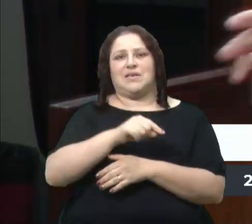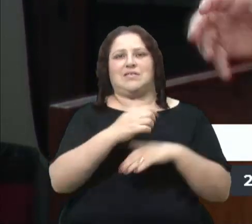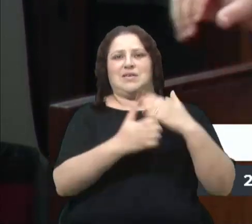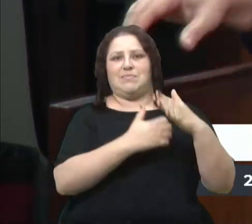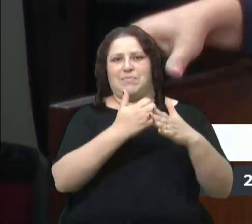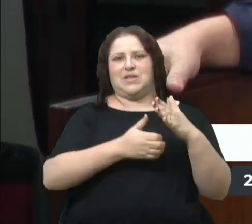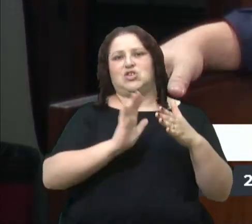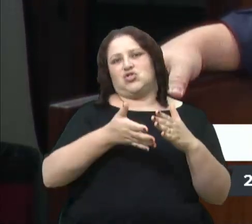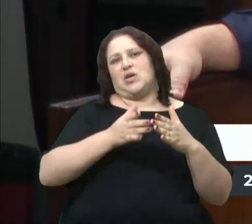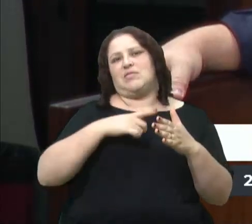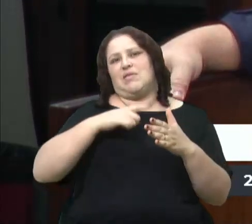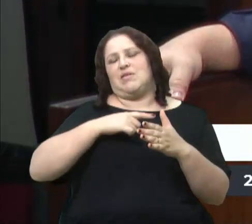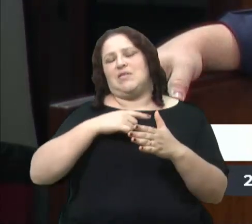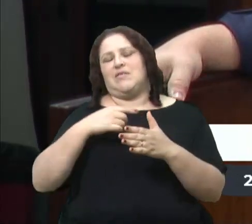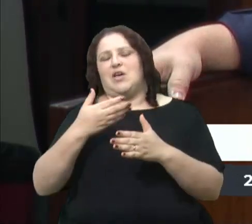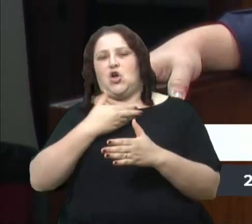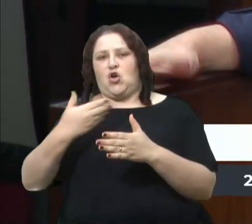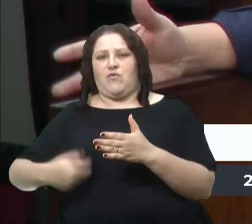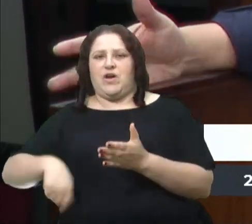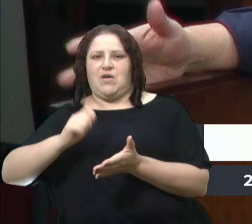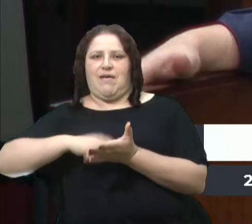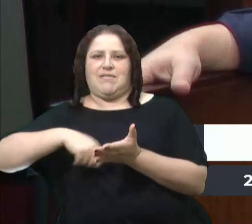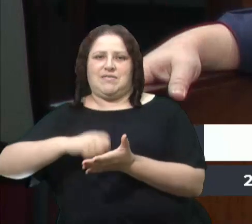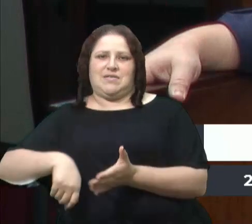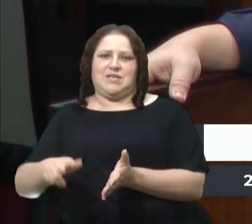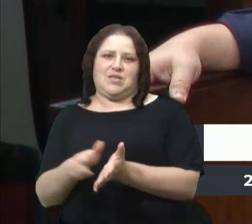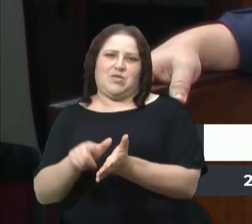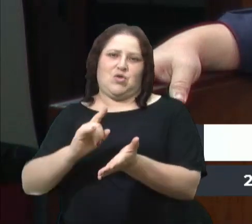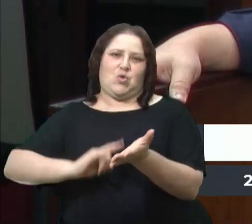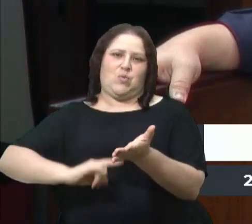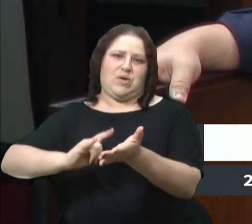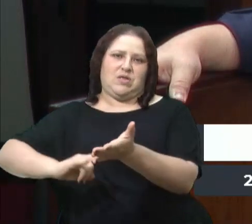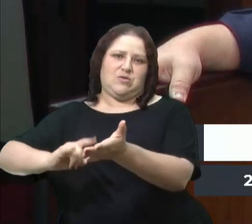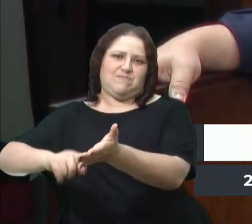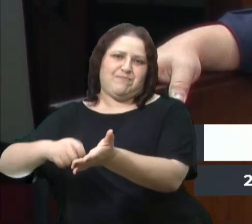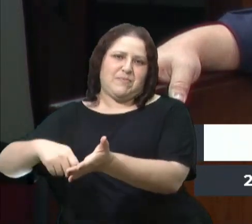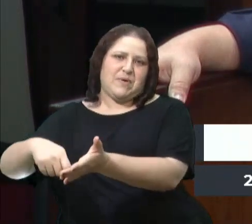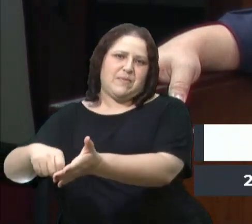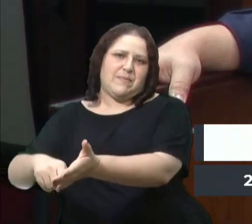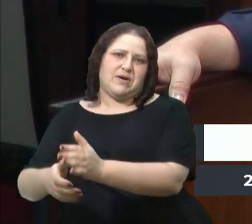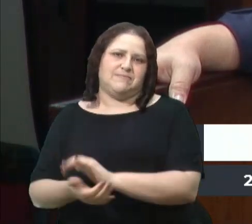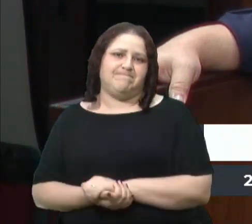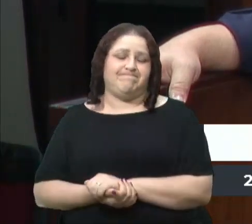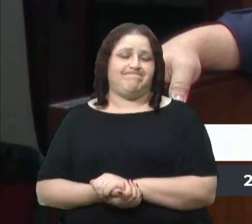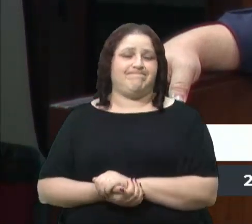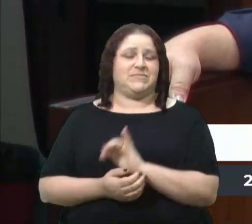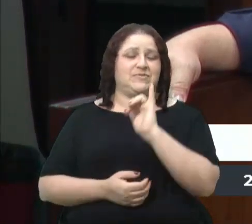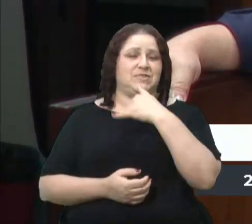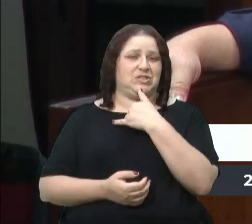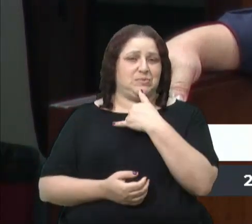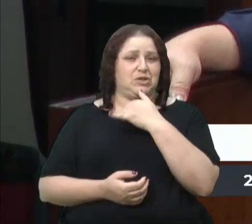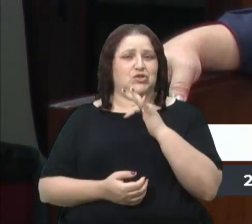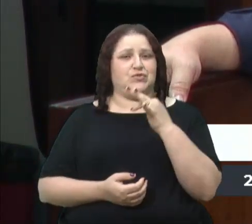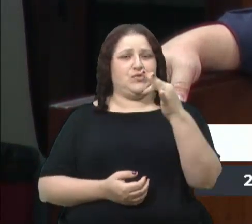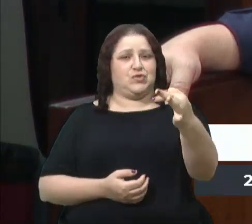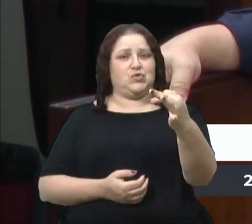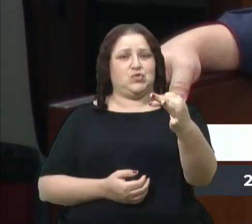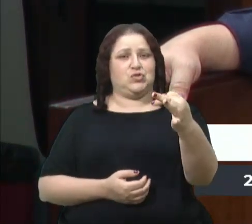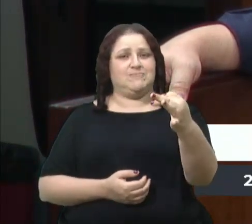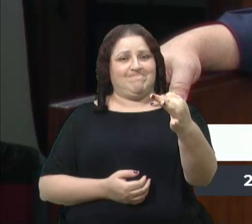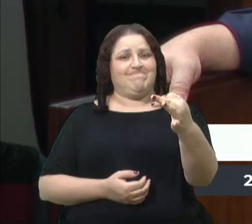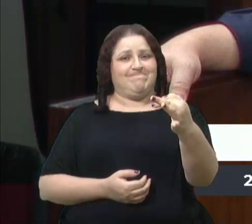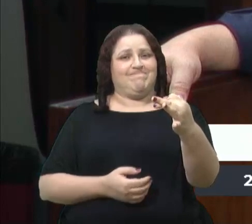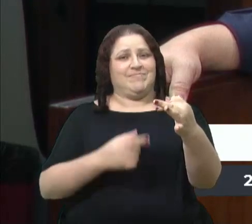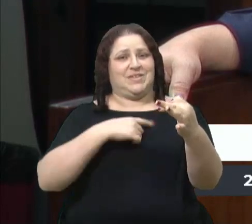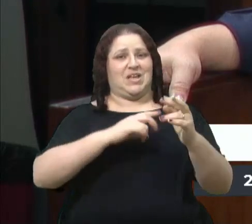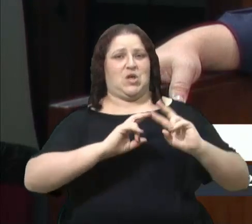aí assinada pelo atual governo, e que, infelizmente, nós vamos sofrer no bolso. Vai ser um assalto